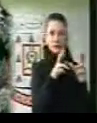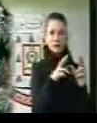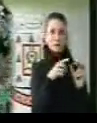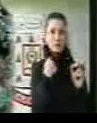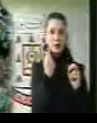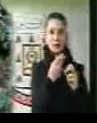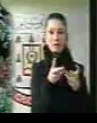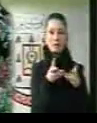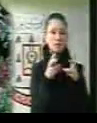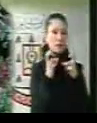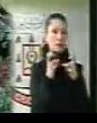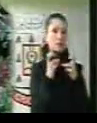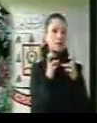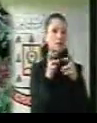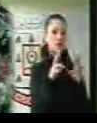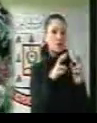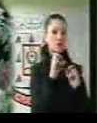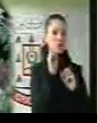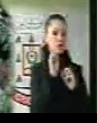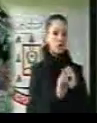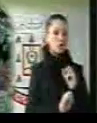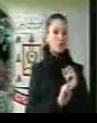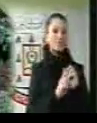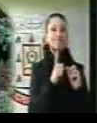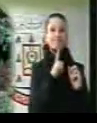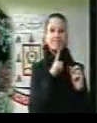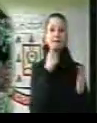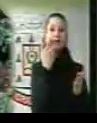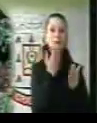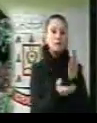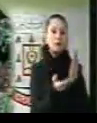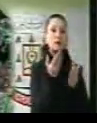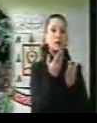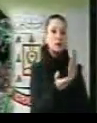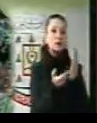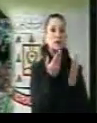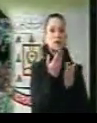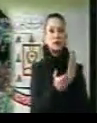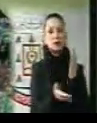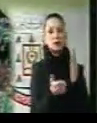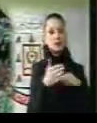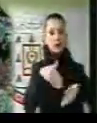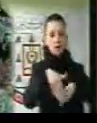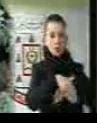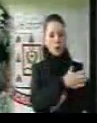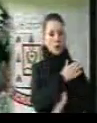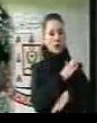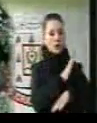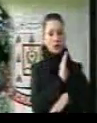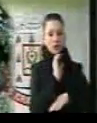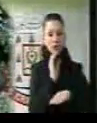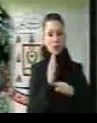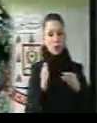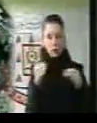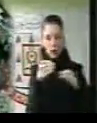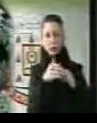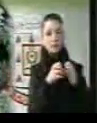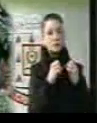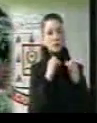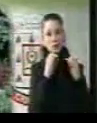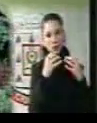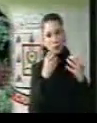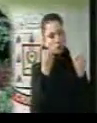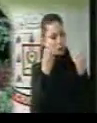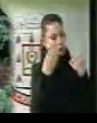nós percebemos que a região sul tem tido uma grande perda no investimento na questão de infraestrutura na nossa região. E isso significa